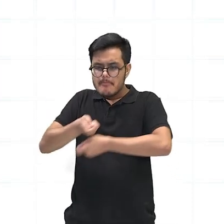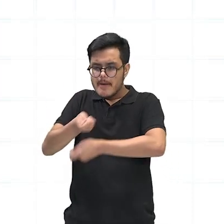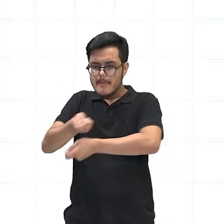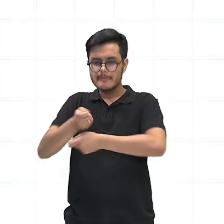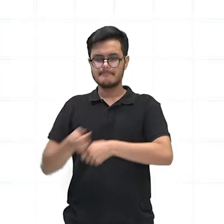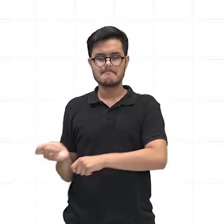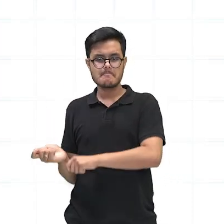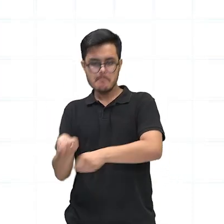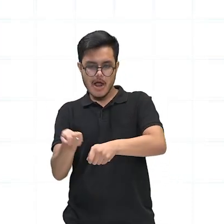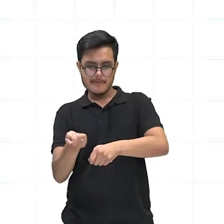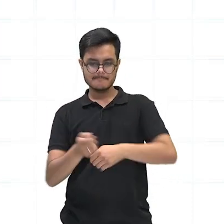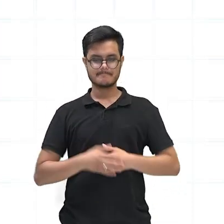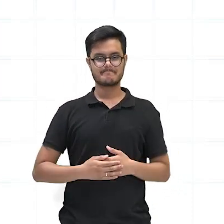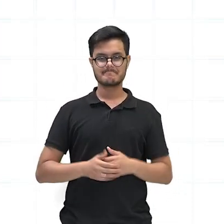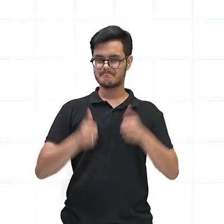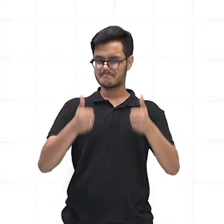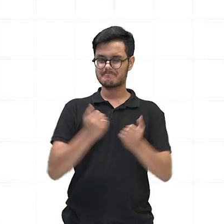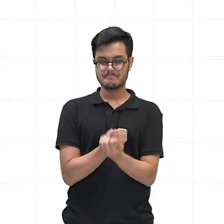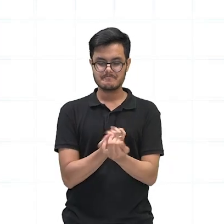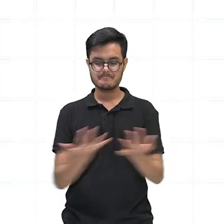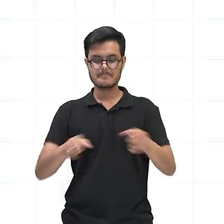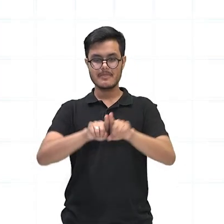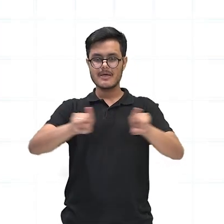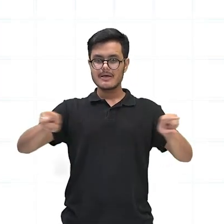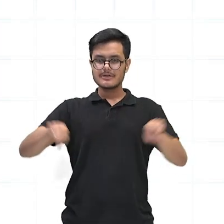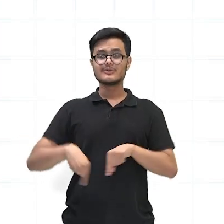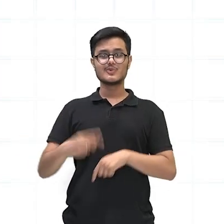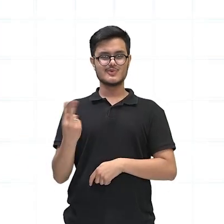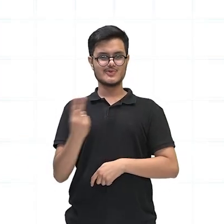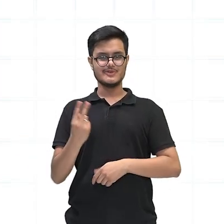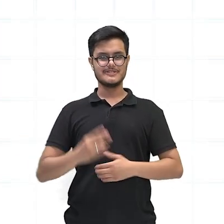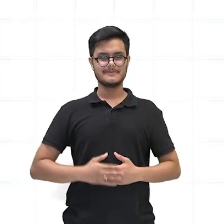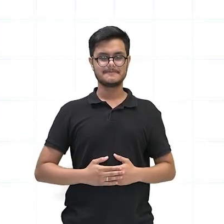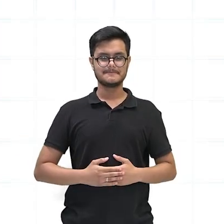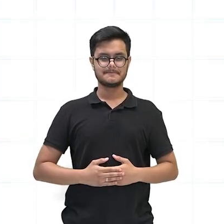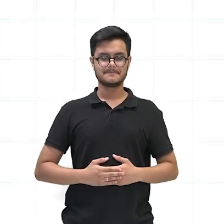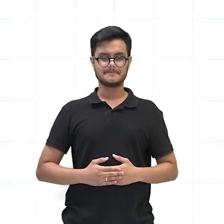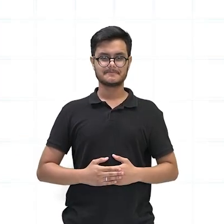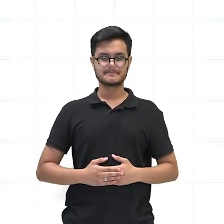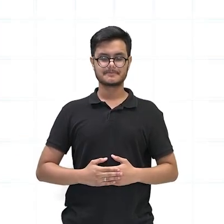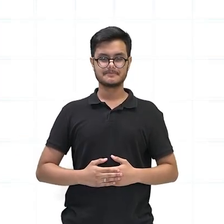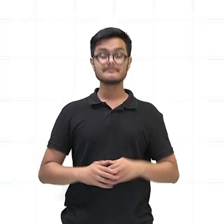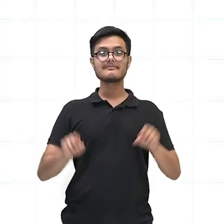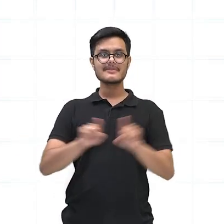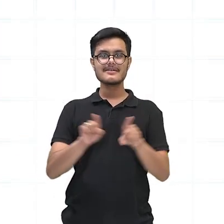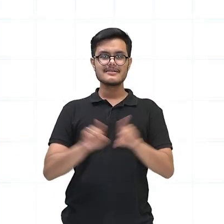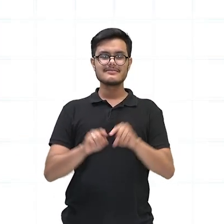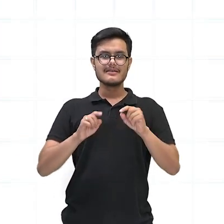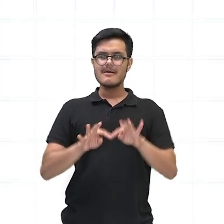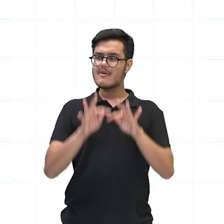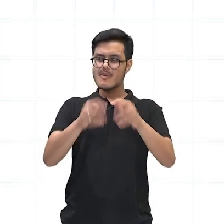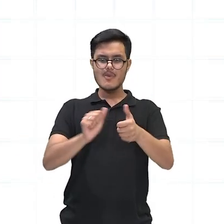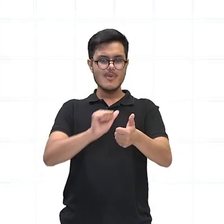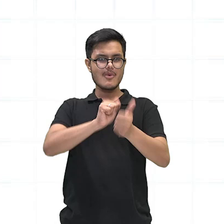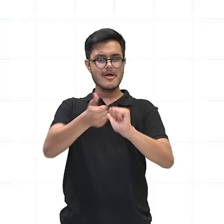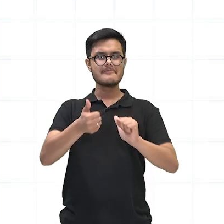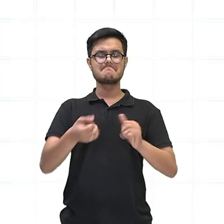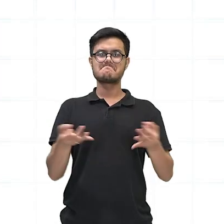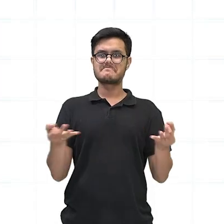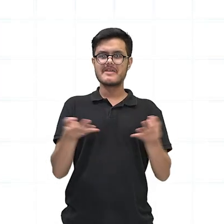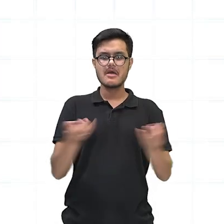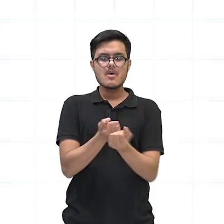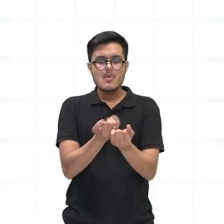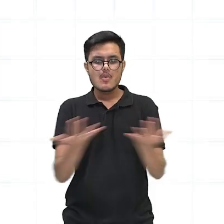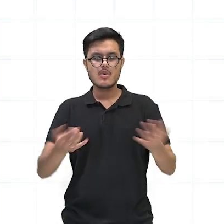do hóquei sobre a grama, os tacos e a bola. E assim como nos outros esportes, o hóquei sobre a